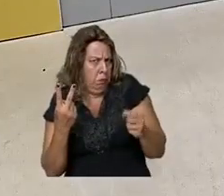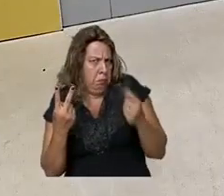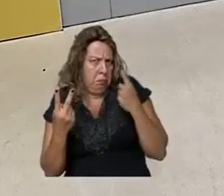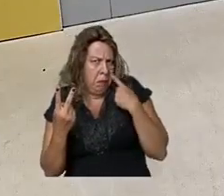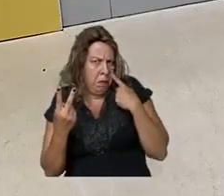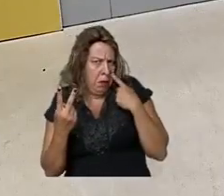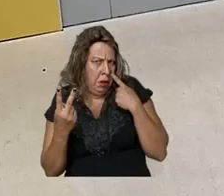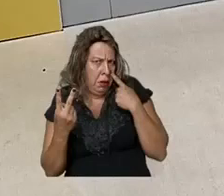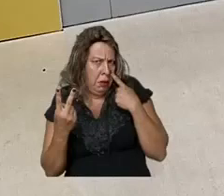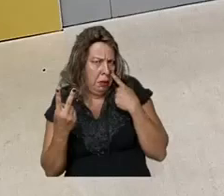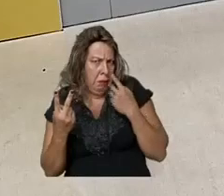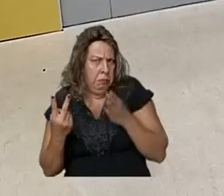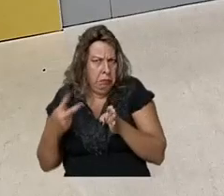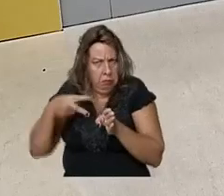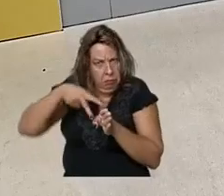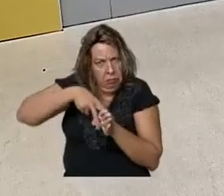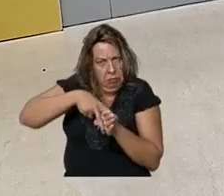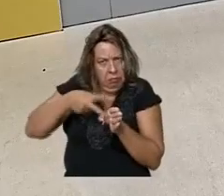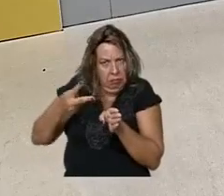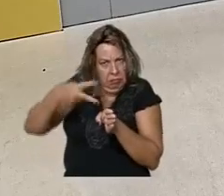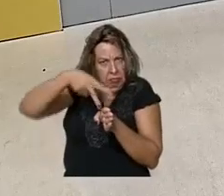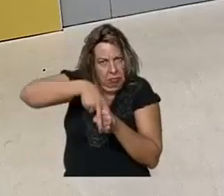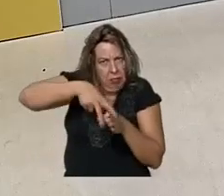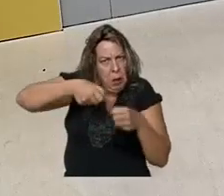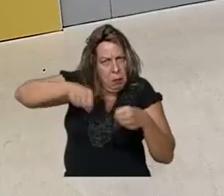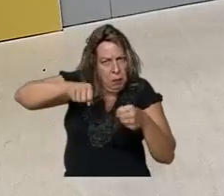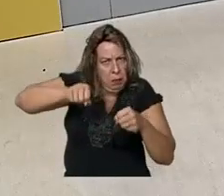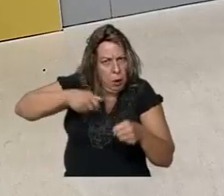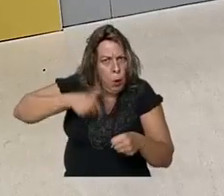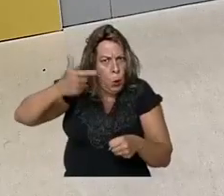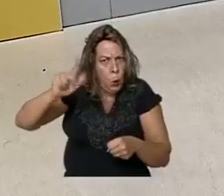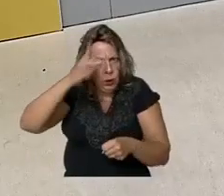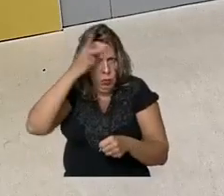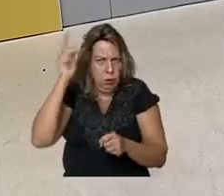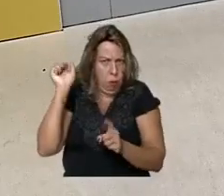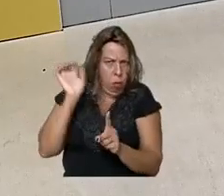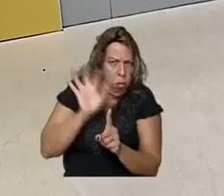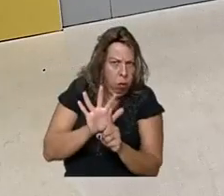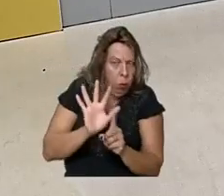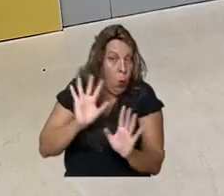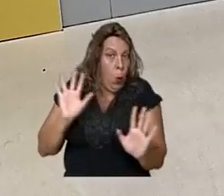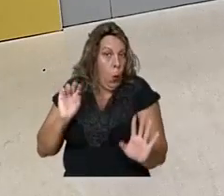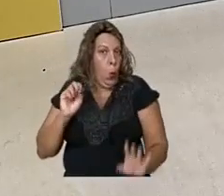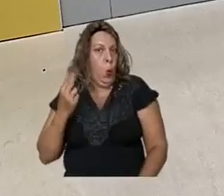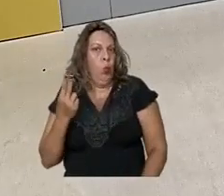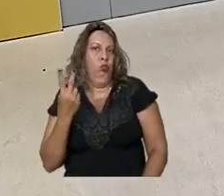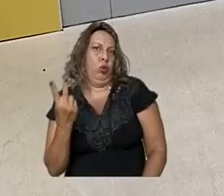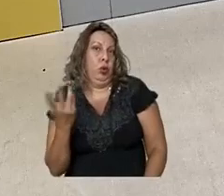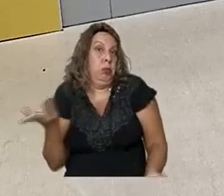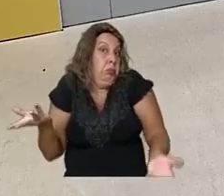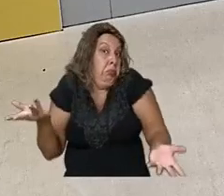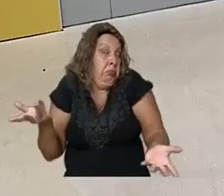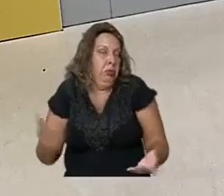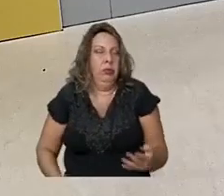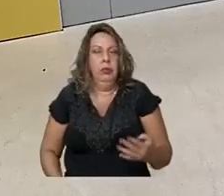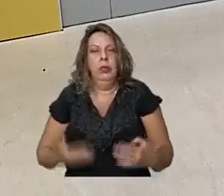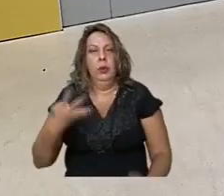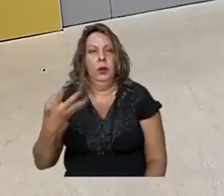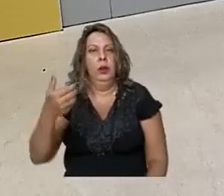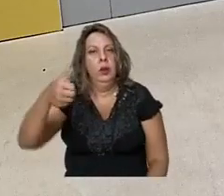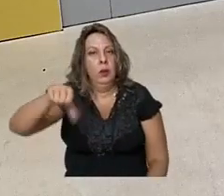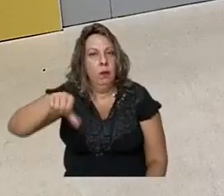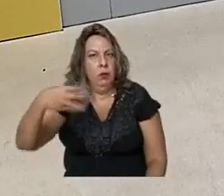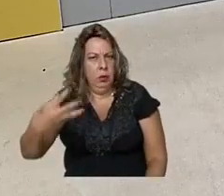até que cabe, um pilotando, outro na garupa. Será que vai juntar mais gente ou vai ficar aí nessa dupla aí? Vamos ver, número 49, saiu